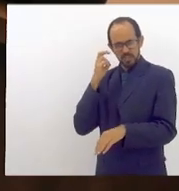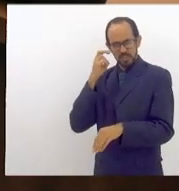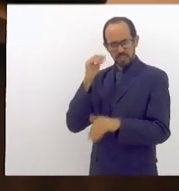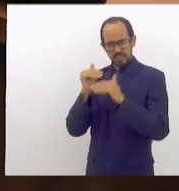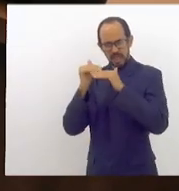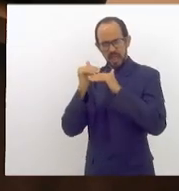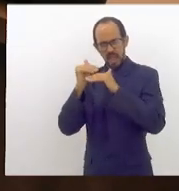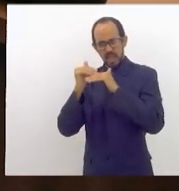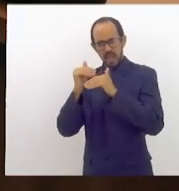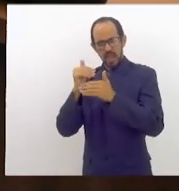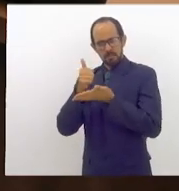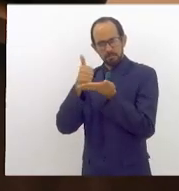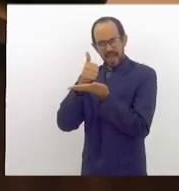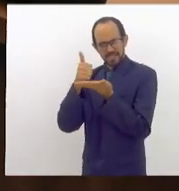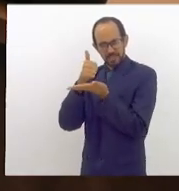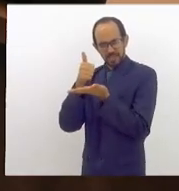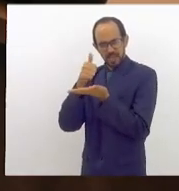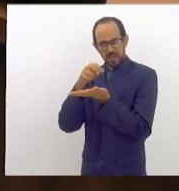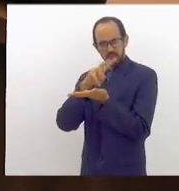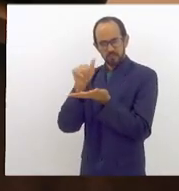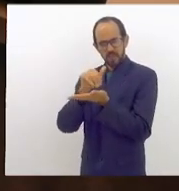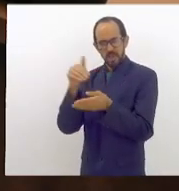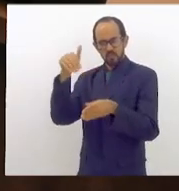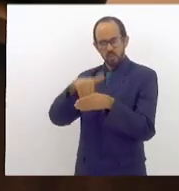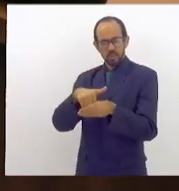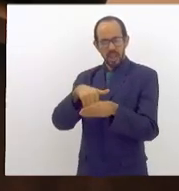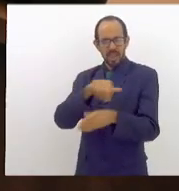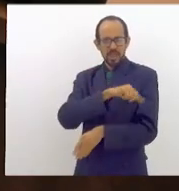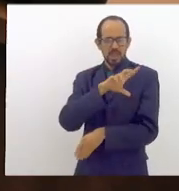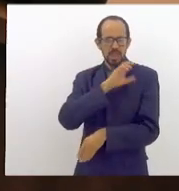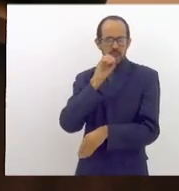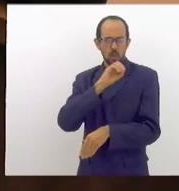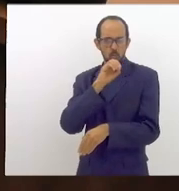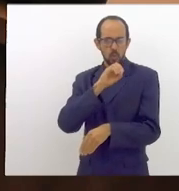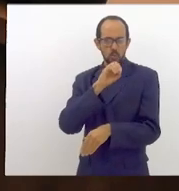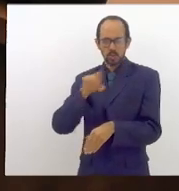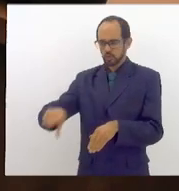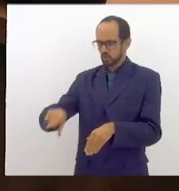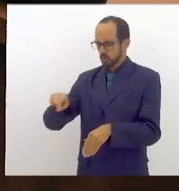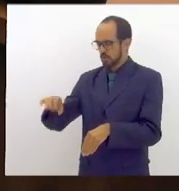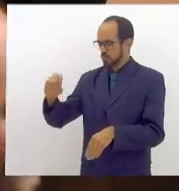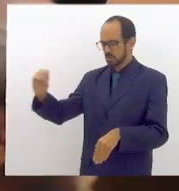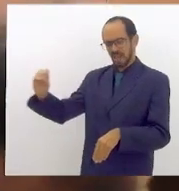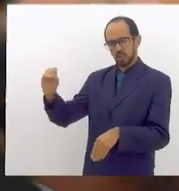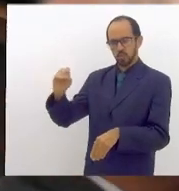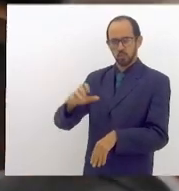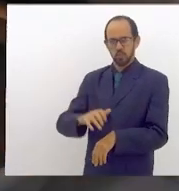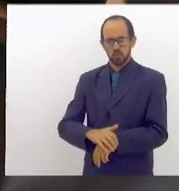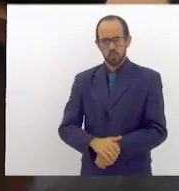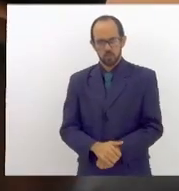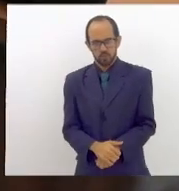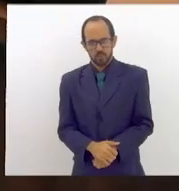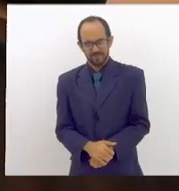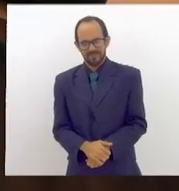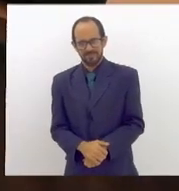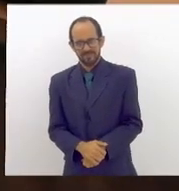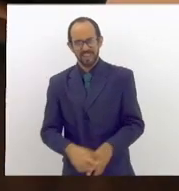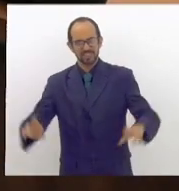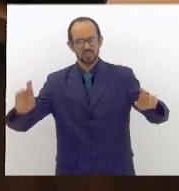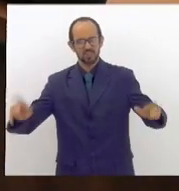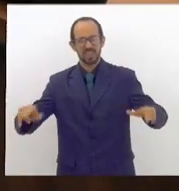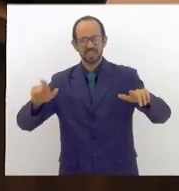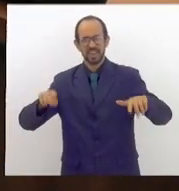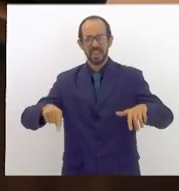não contra cinco vírgula 9 e ficar com zero a diferença é exatamente